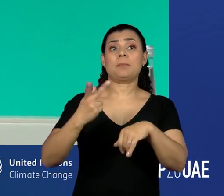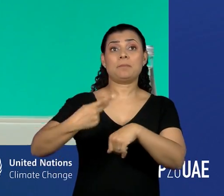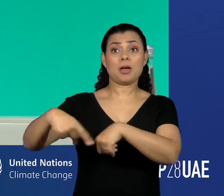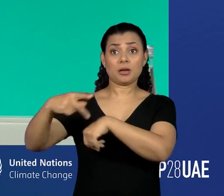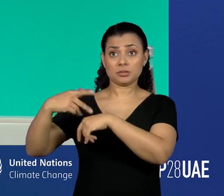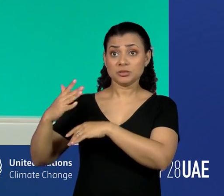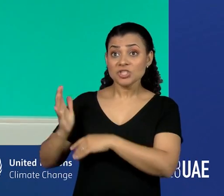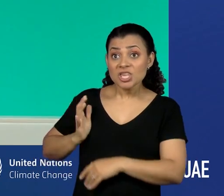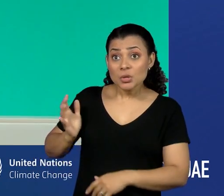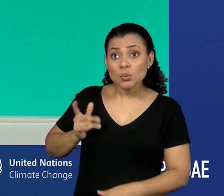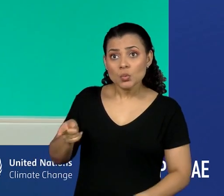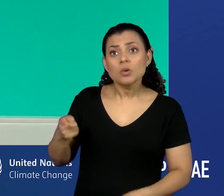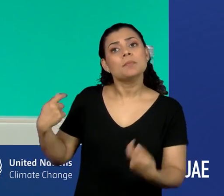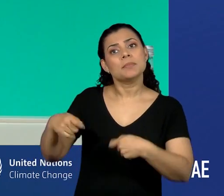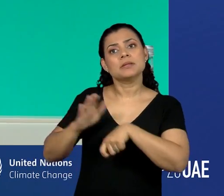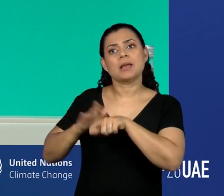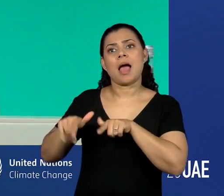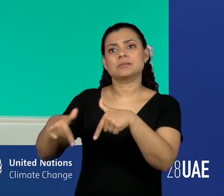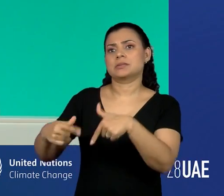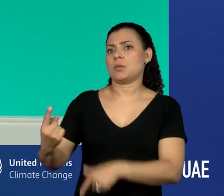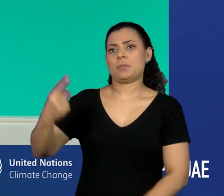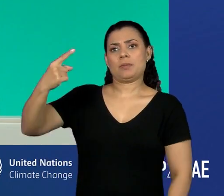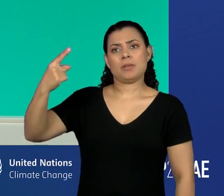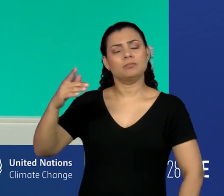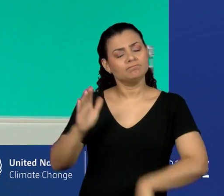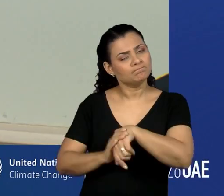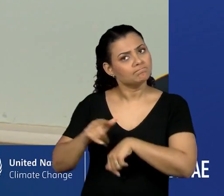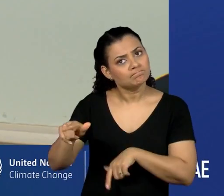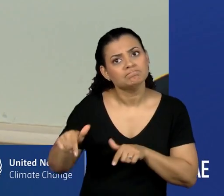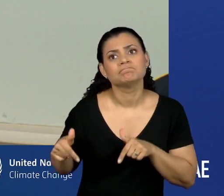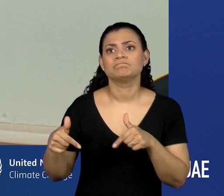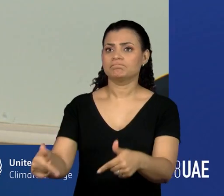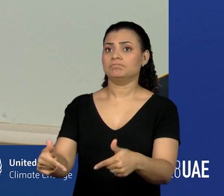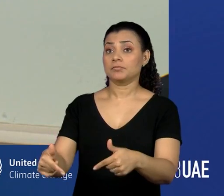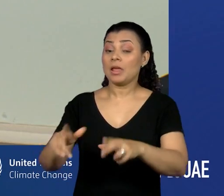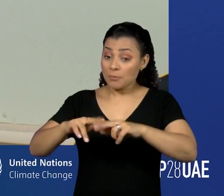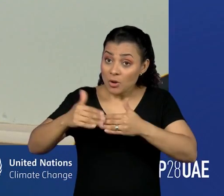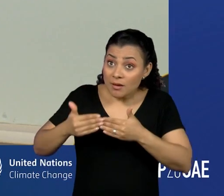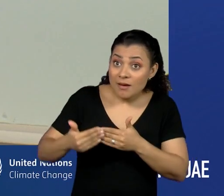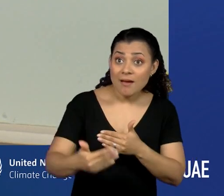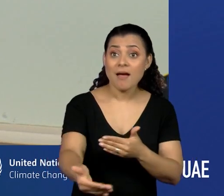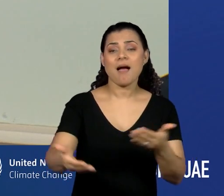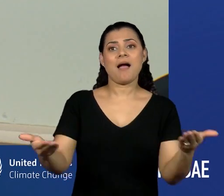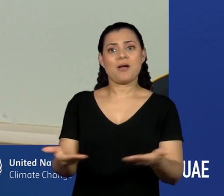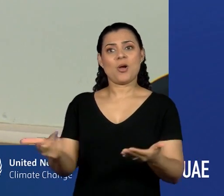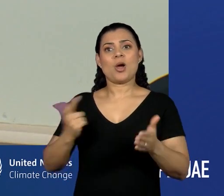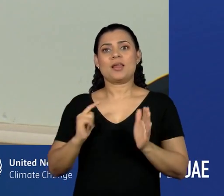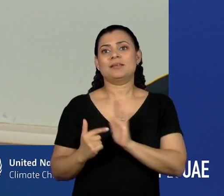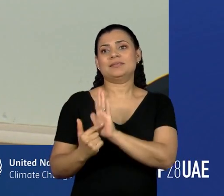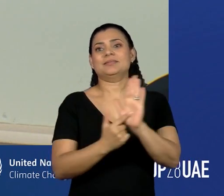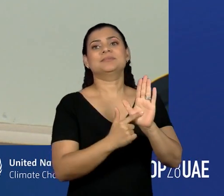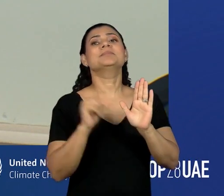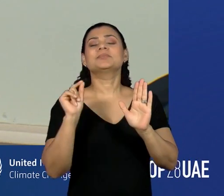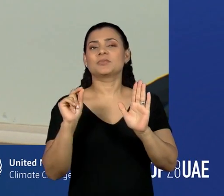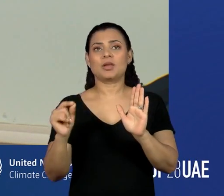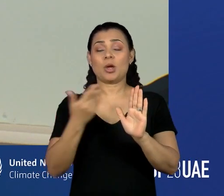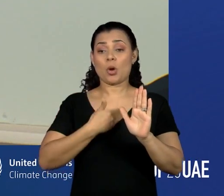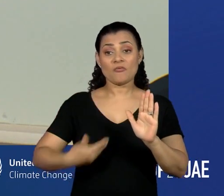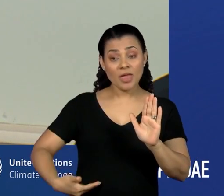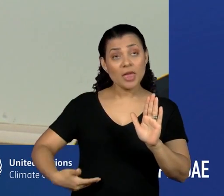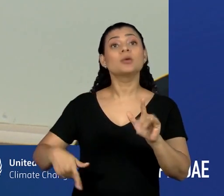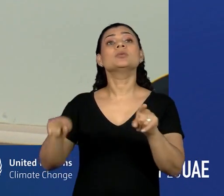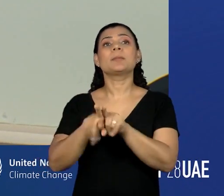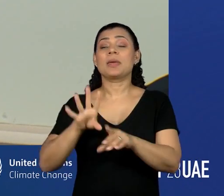países desenvolvidos deveriam tomar essa dianteira. E a partir de agora temos uma forte sinalização para governos